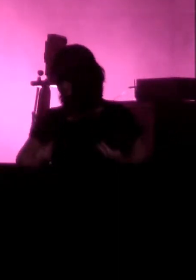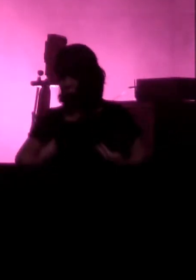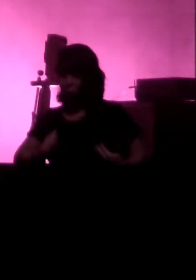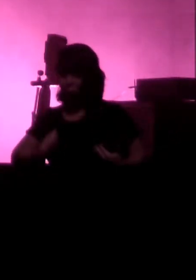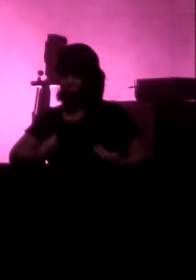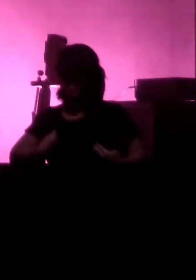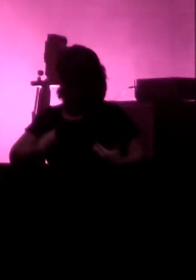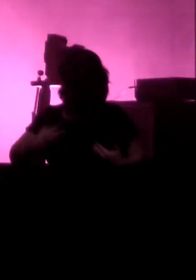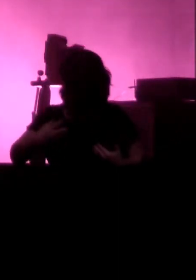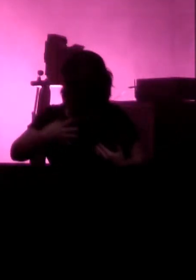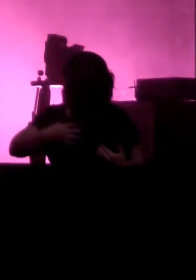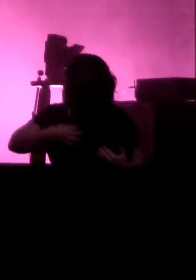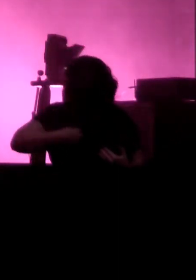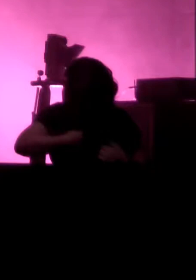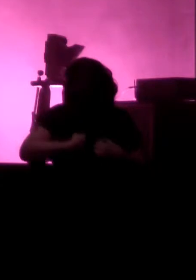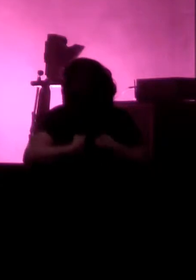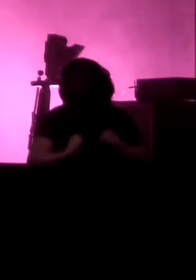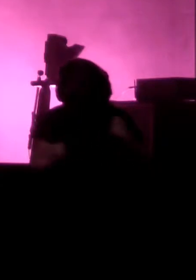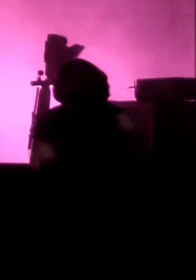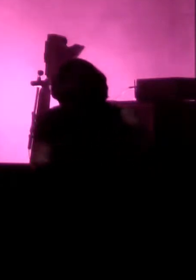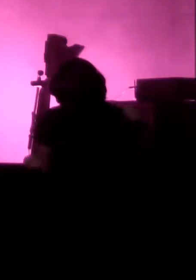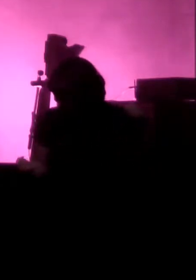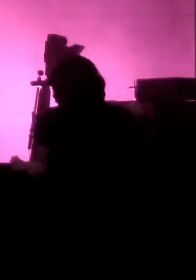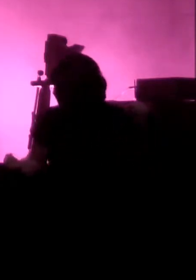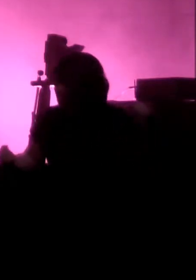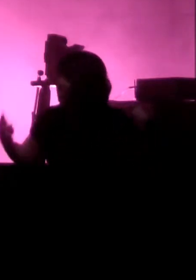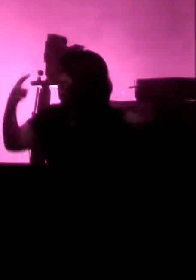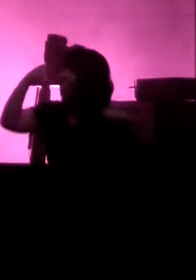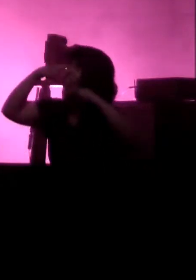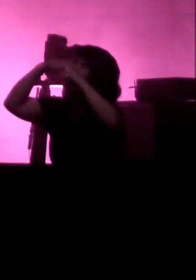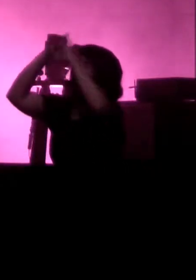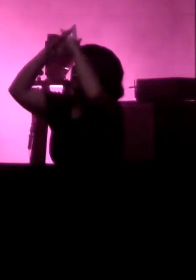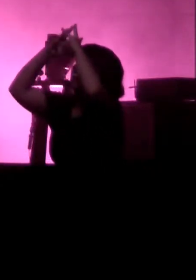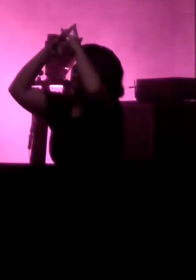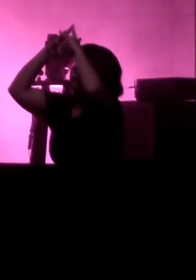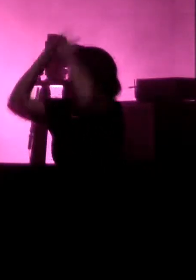Roupas e sonhos rasgados na minha